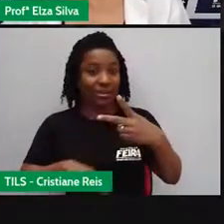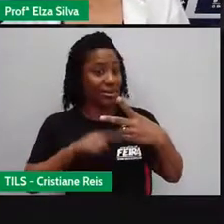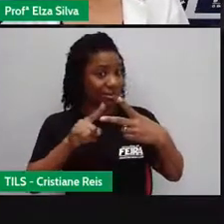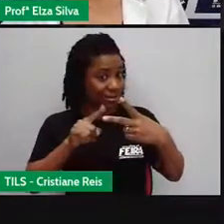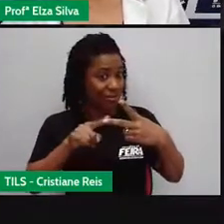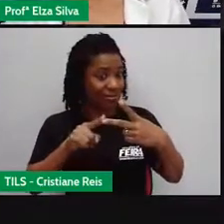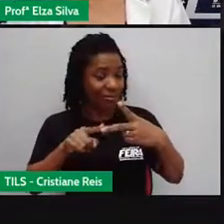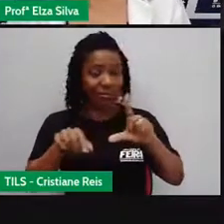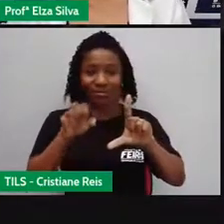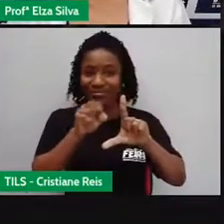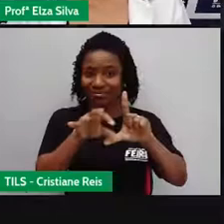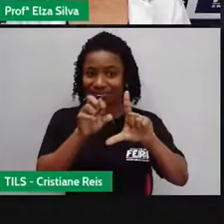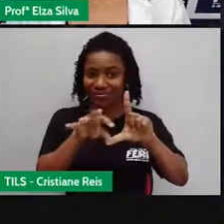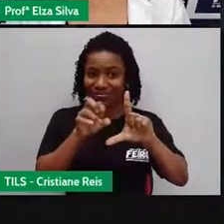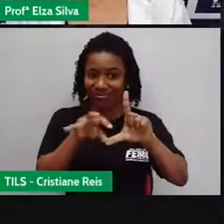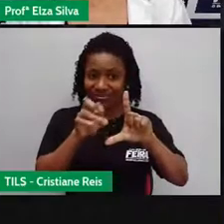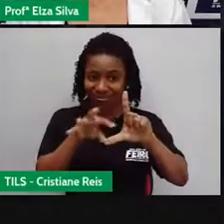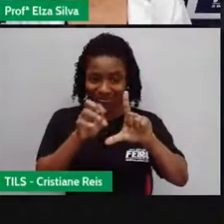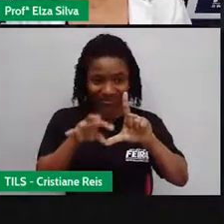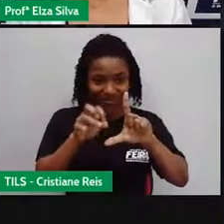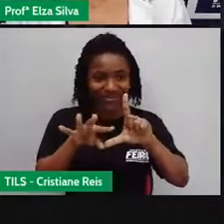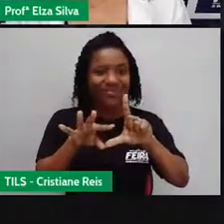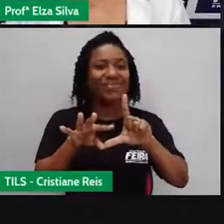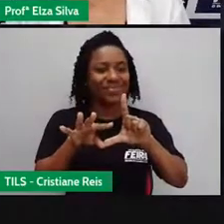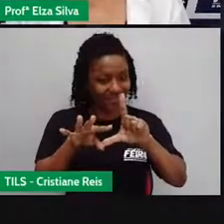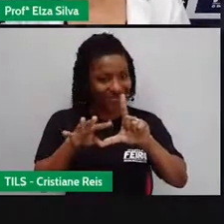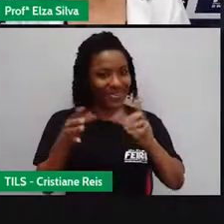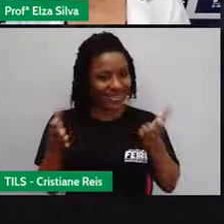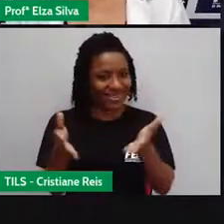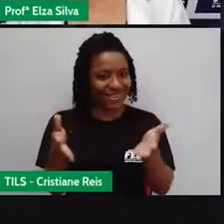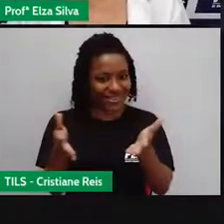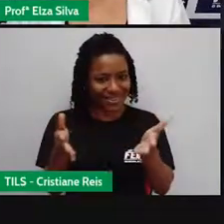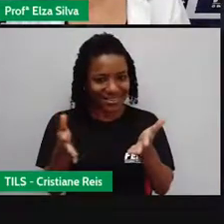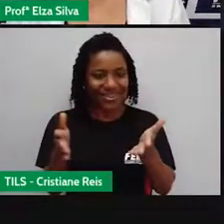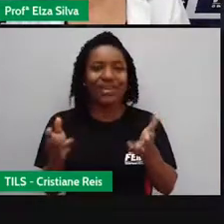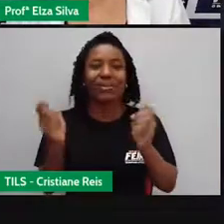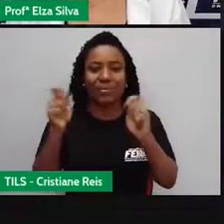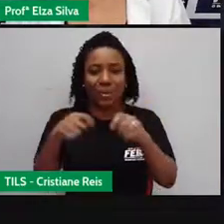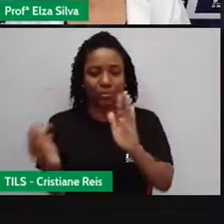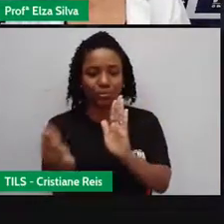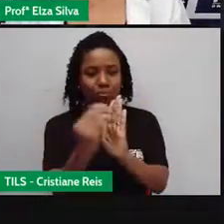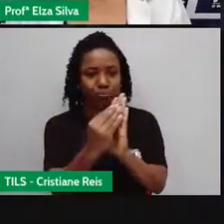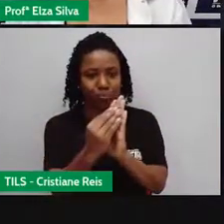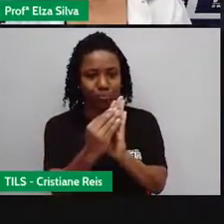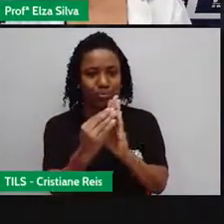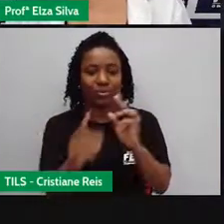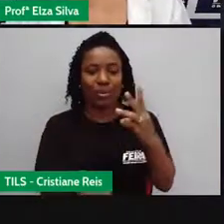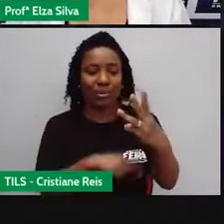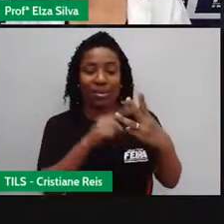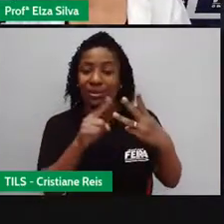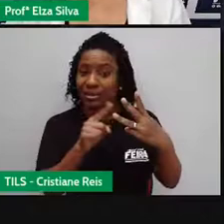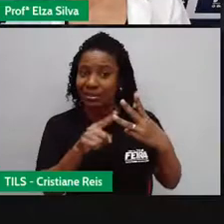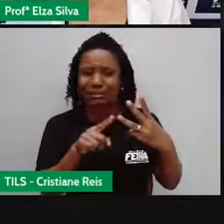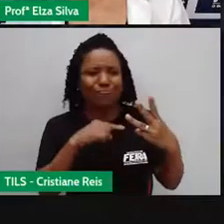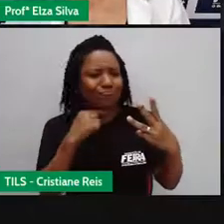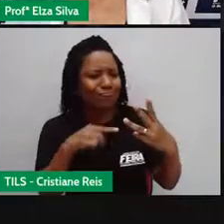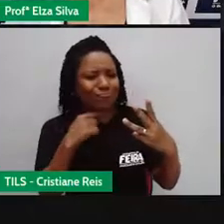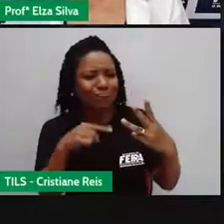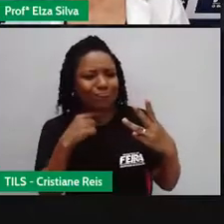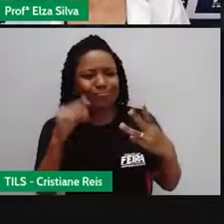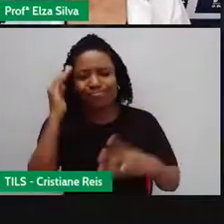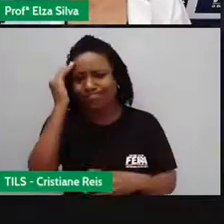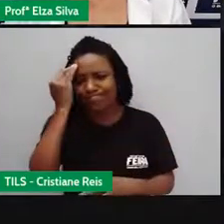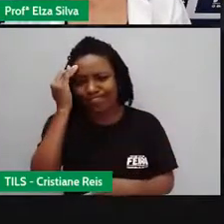exercise, exercício de classe. E aquelas dúvidas que surgem durante a aula, que é muito natural do processo de